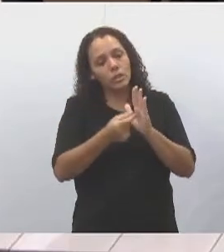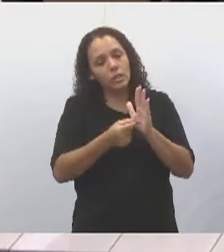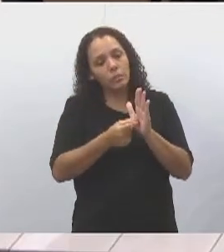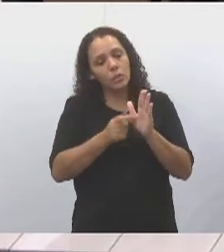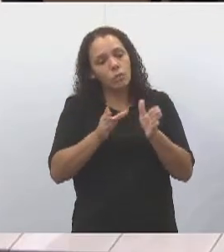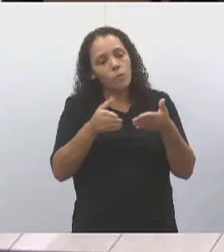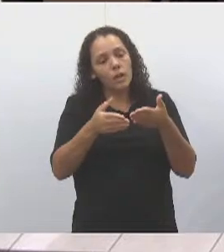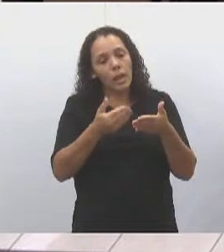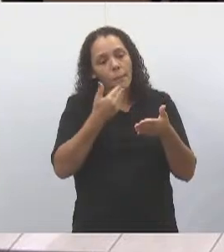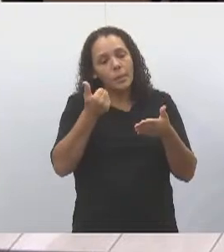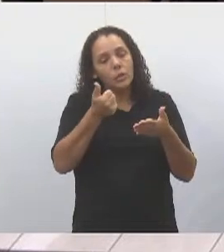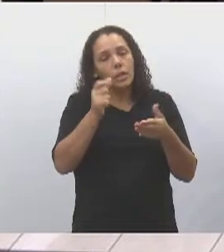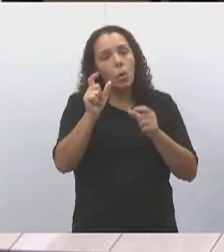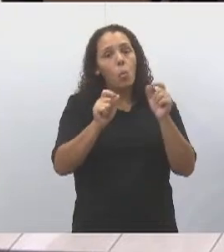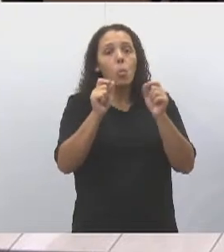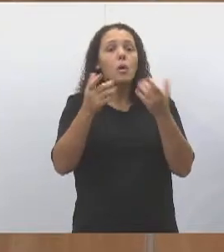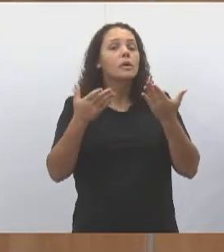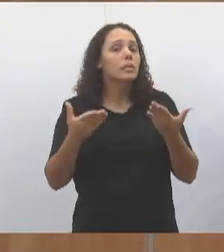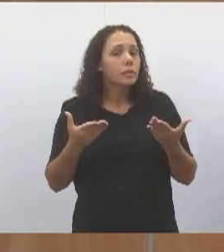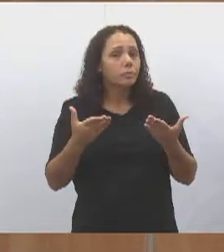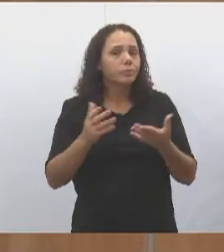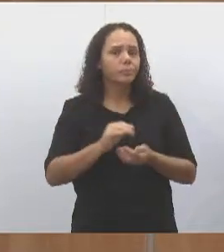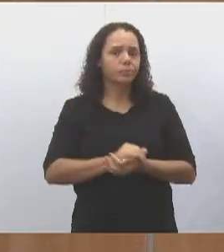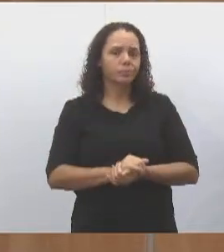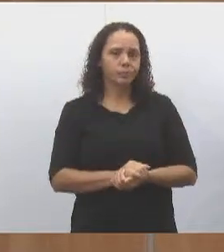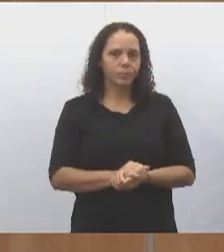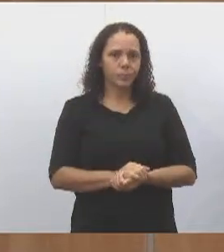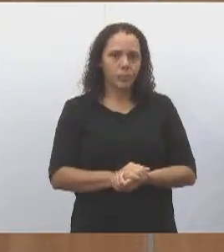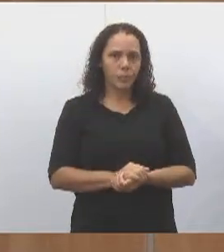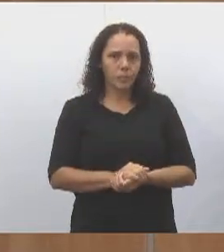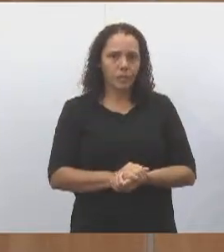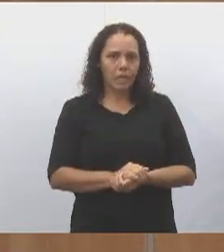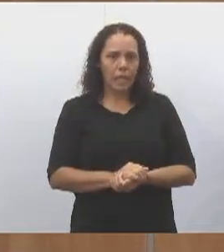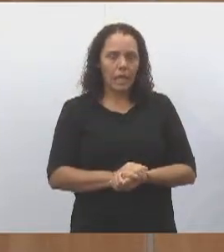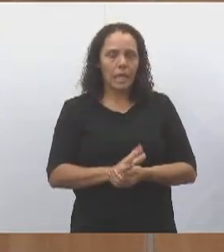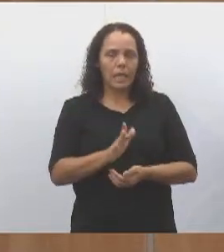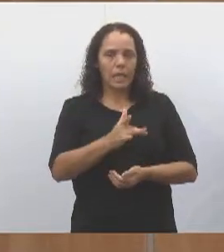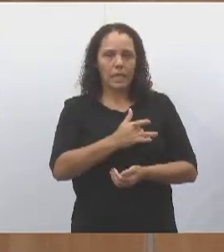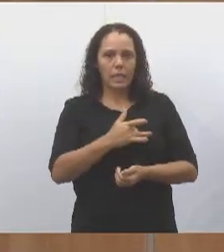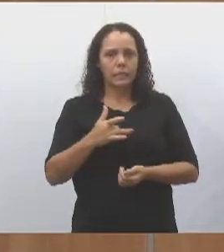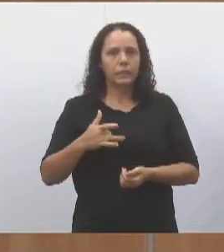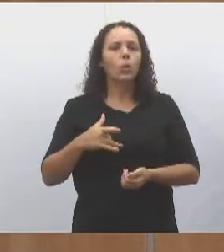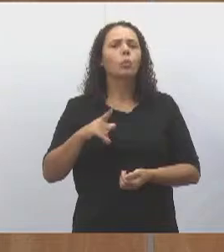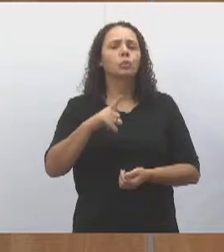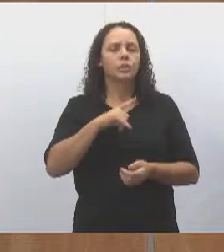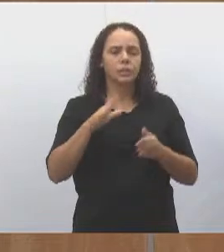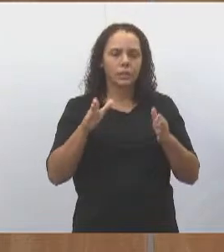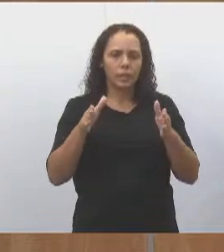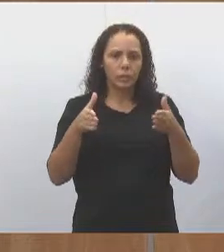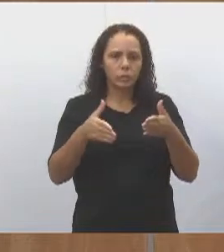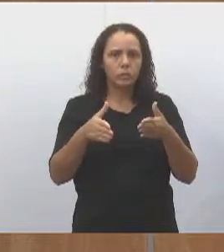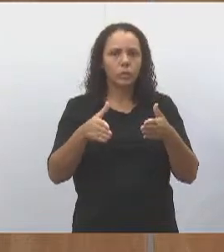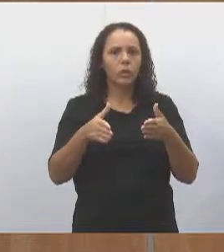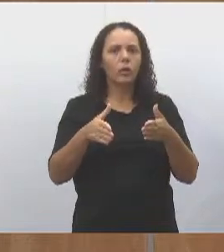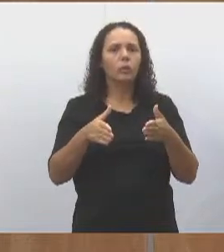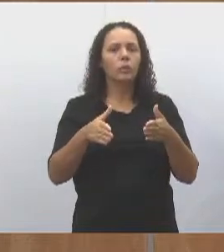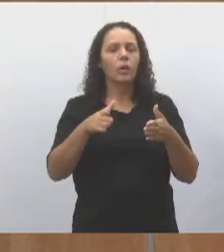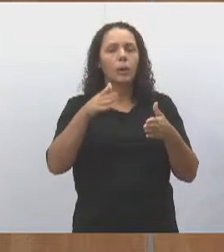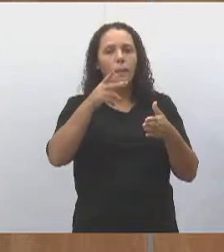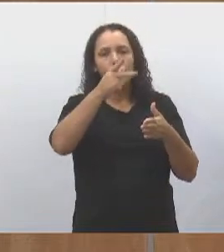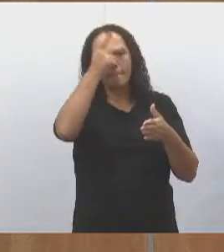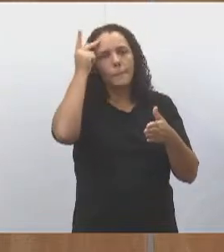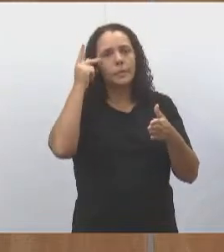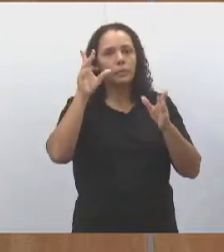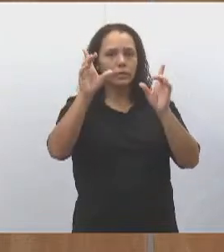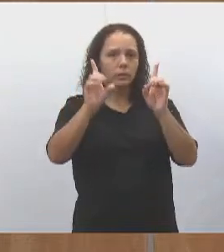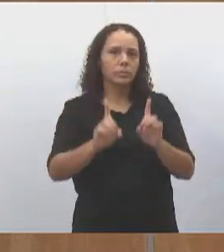Agradeço a contribuição. A saúde ela tem a rubrica orçamentária referente a pessoas com deficiência. E certamente será